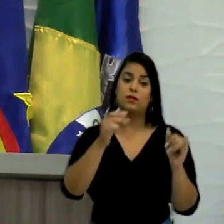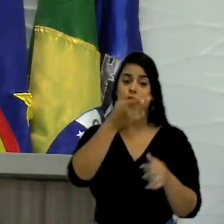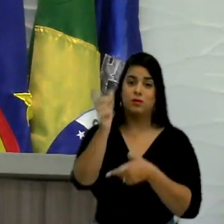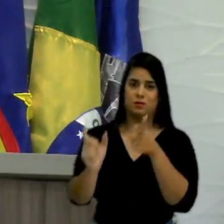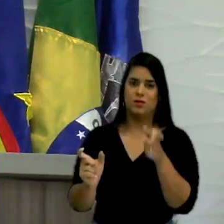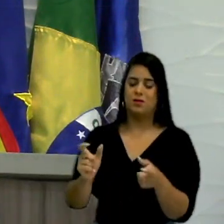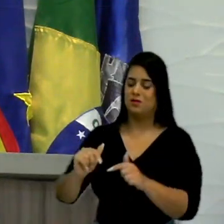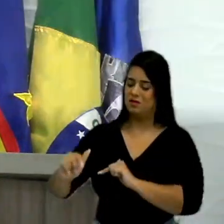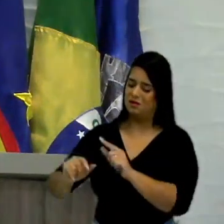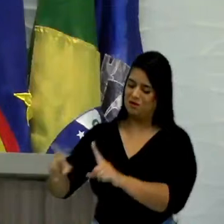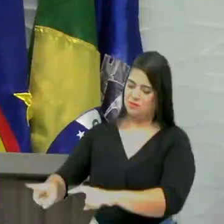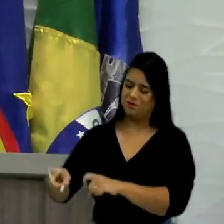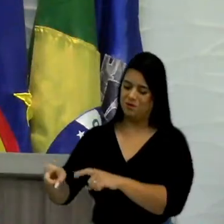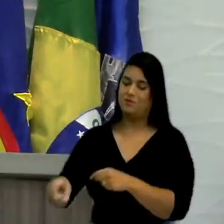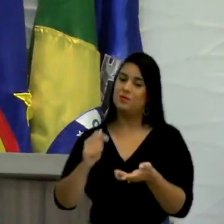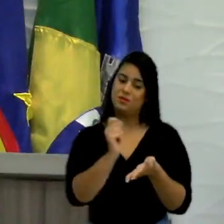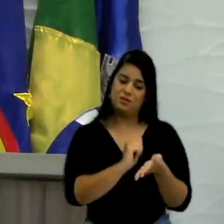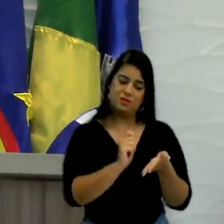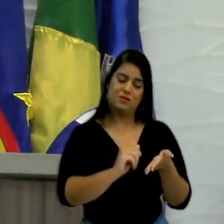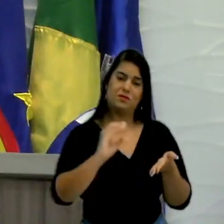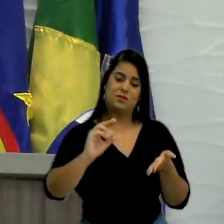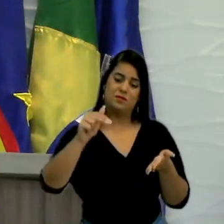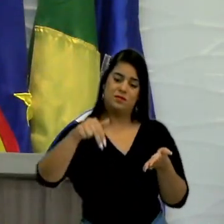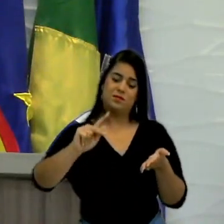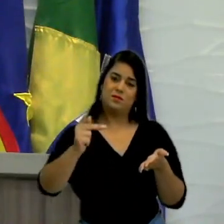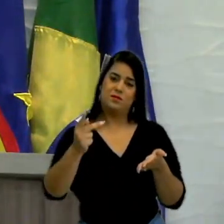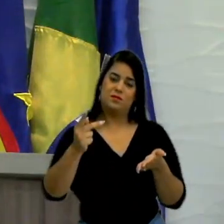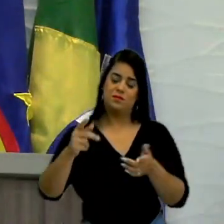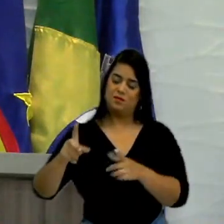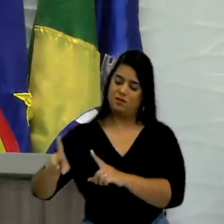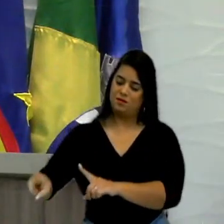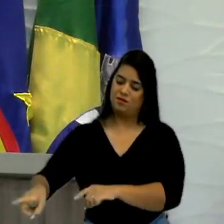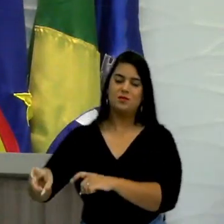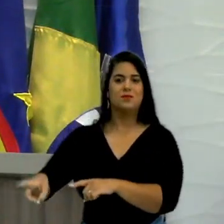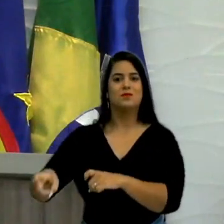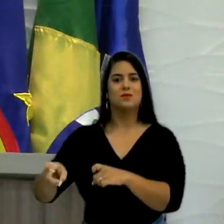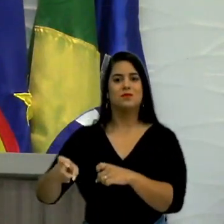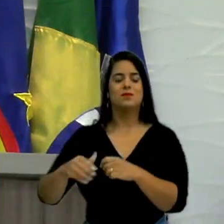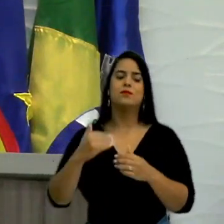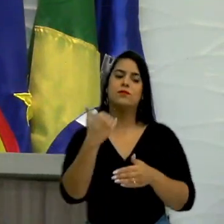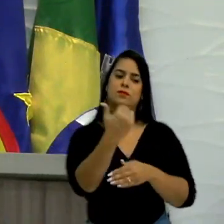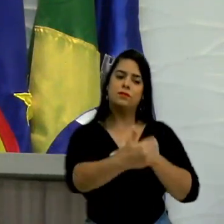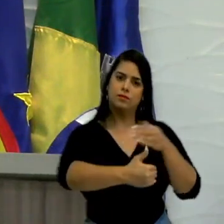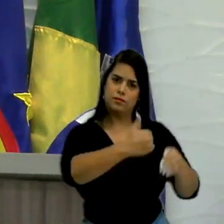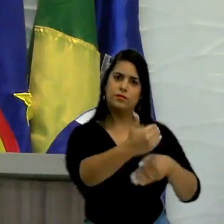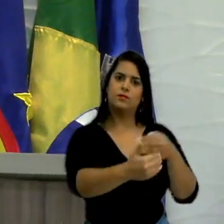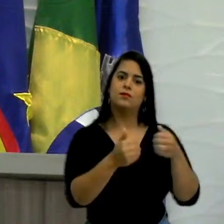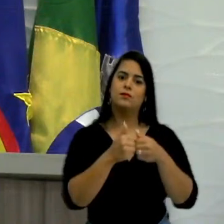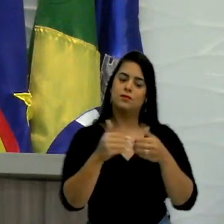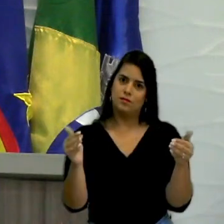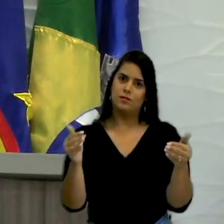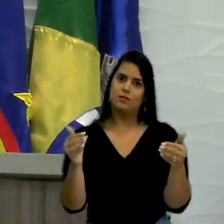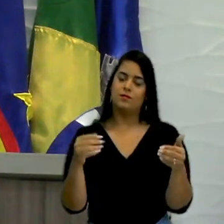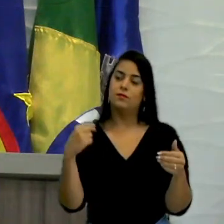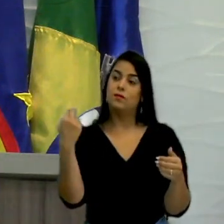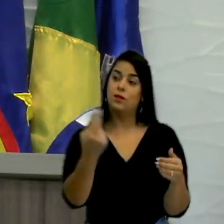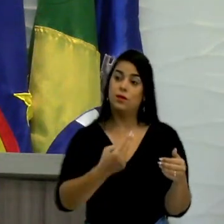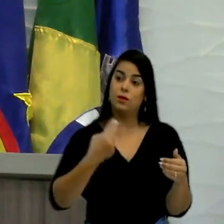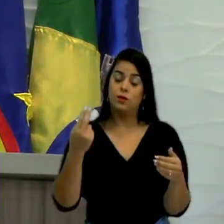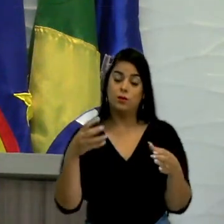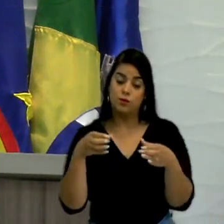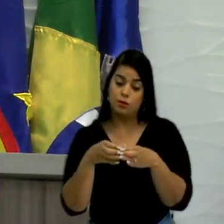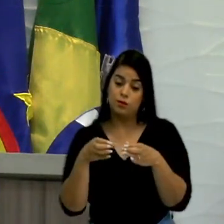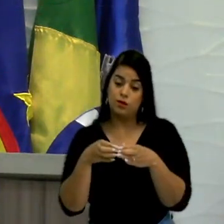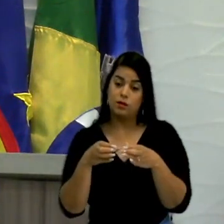que as inscrições para a CNH Rural ainda continua aberta. Então nós estamos com a equipe